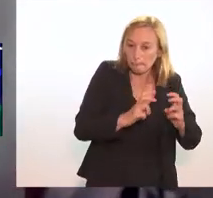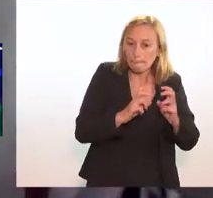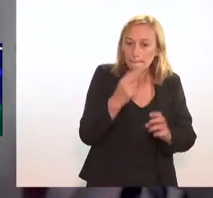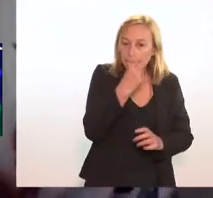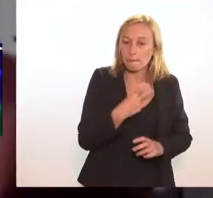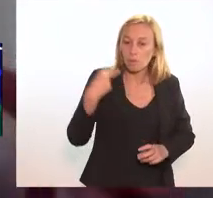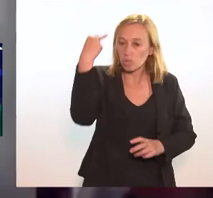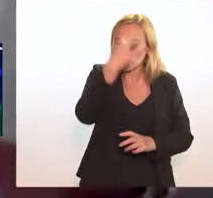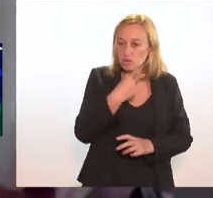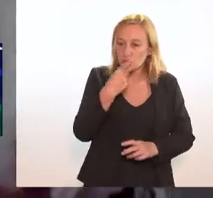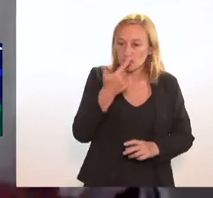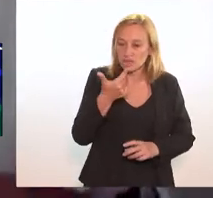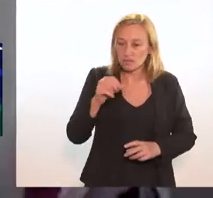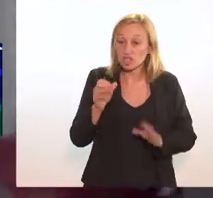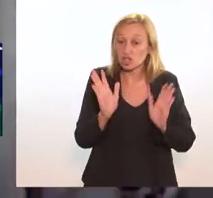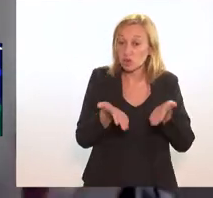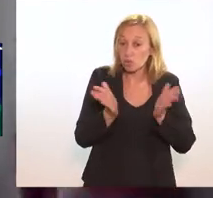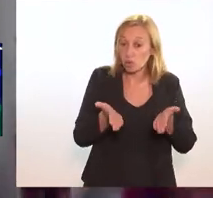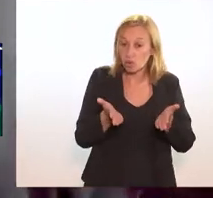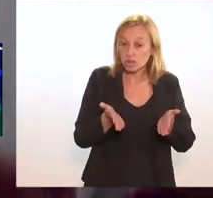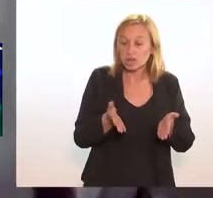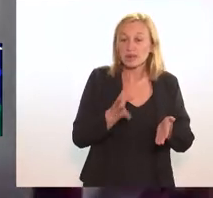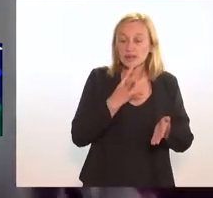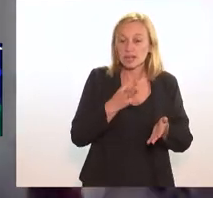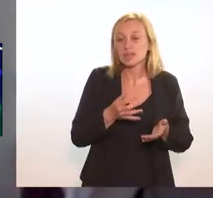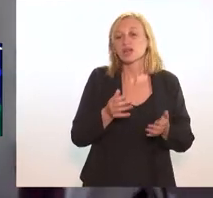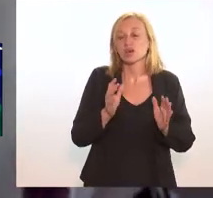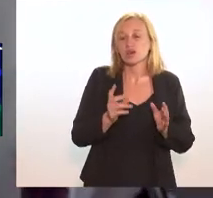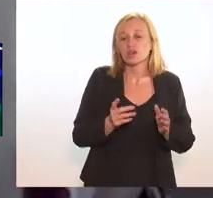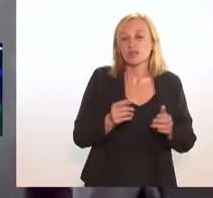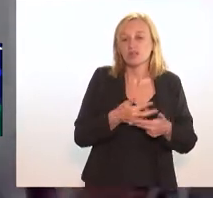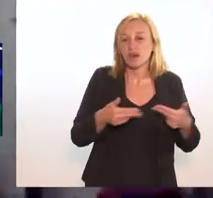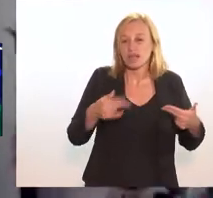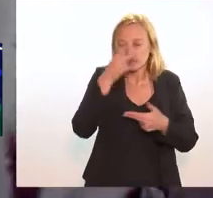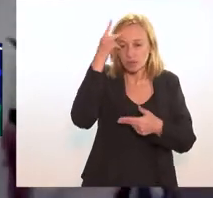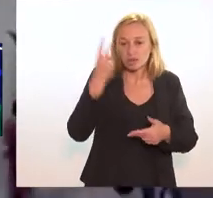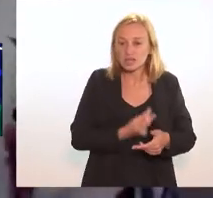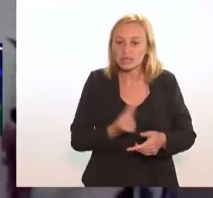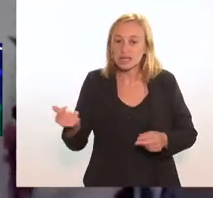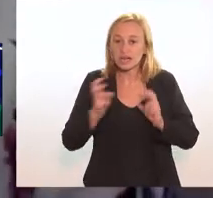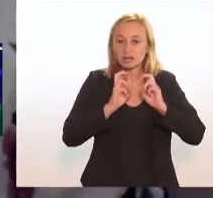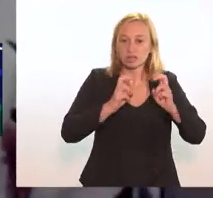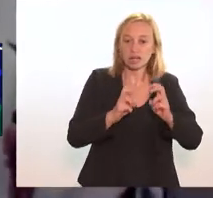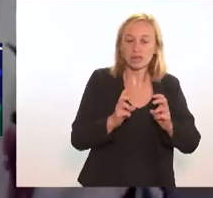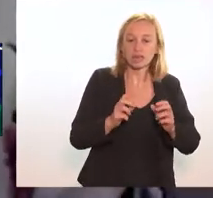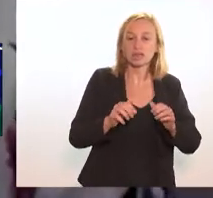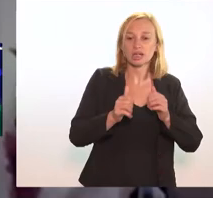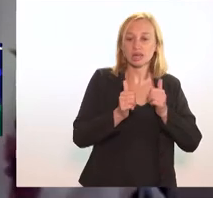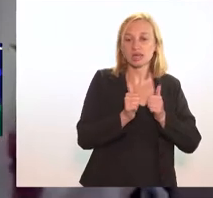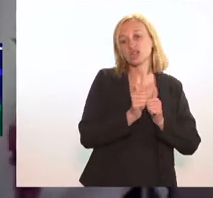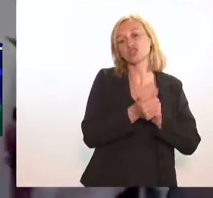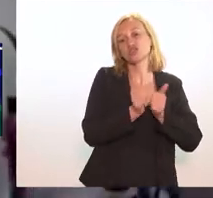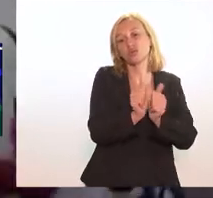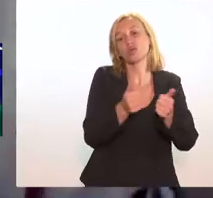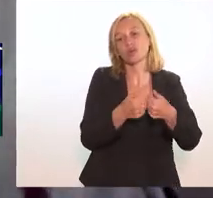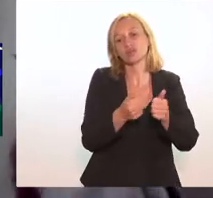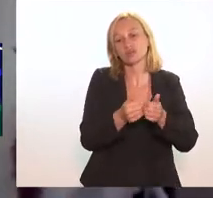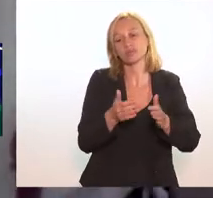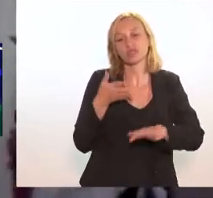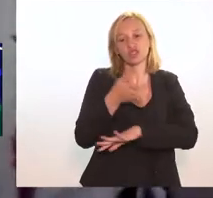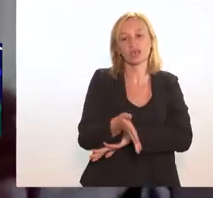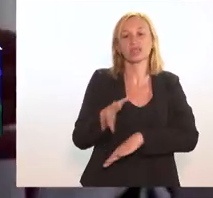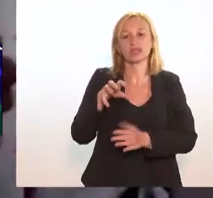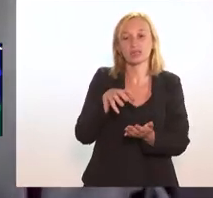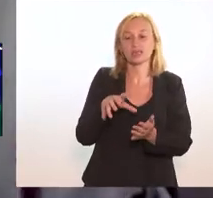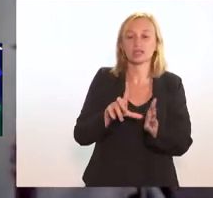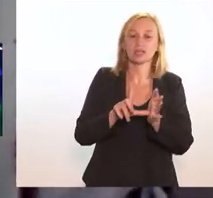e 20, e hoje, por exemplo, muitos tiveram que largar, sair da estação e tentar pegar uma condução para chegar ao centro da cidade. Então, é lamentável